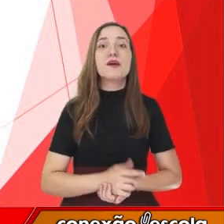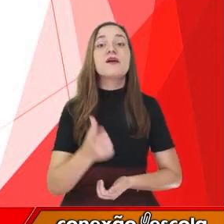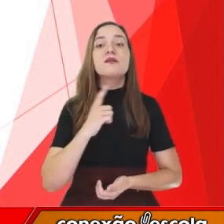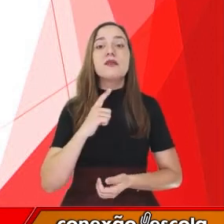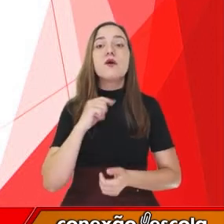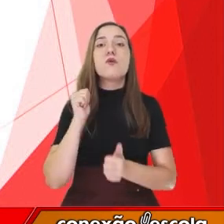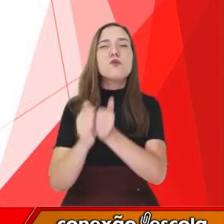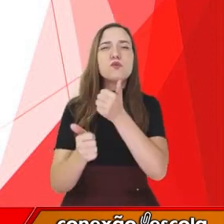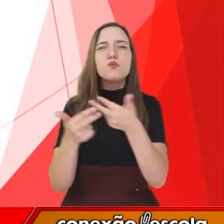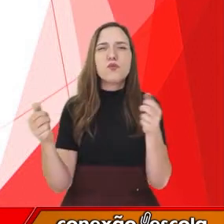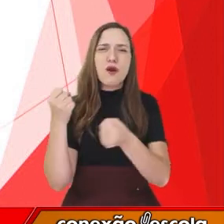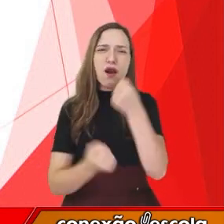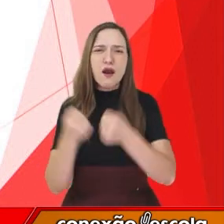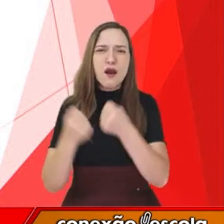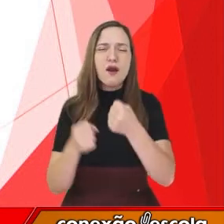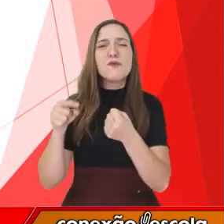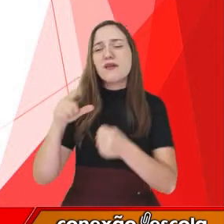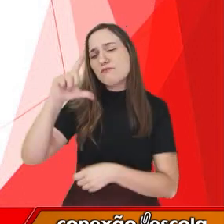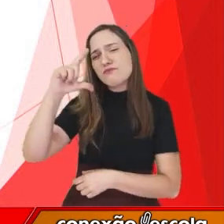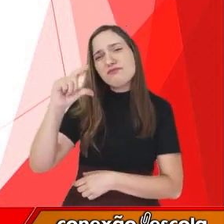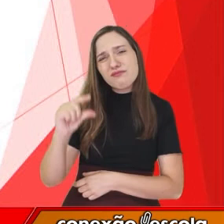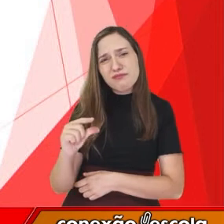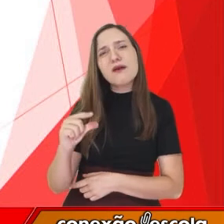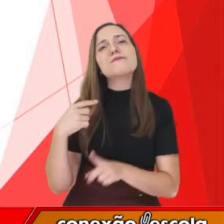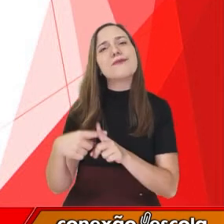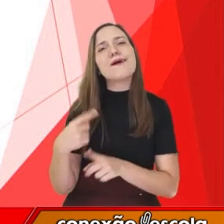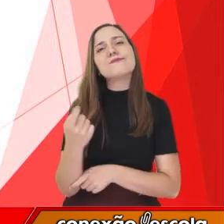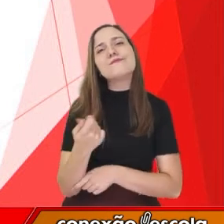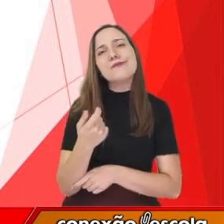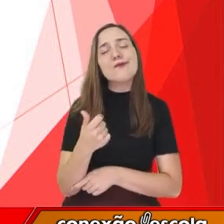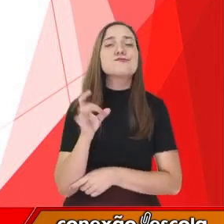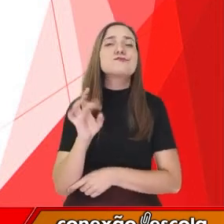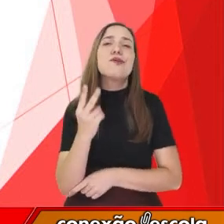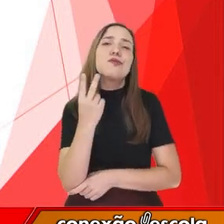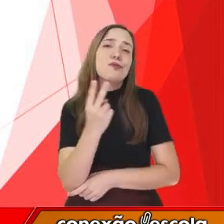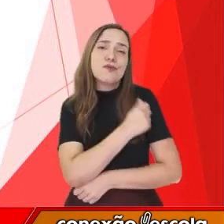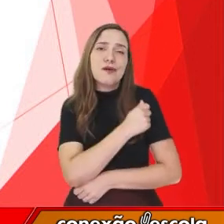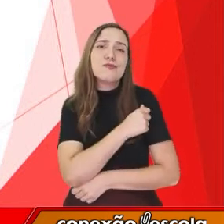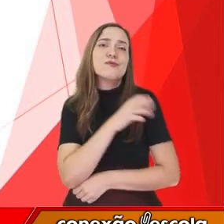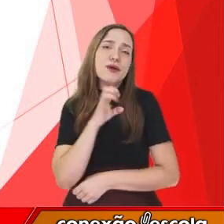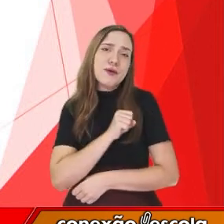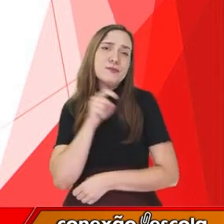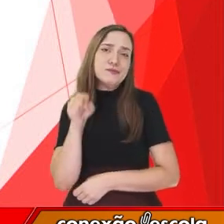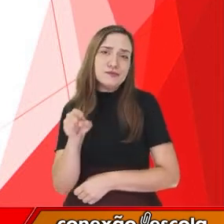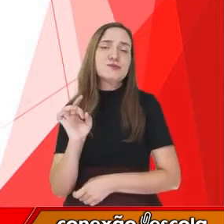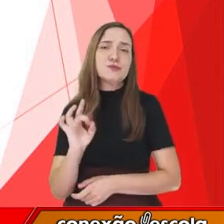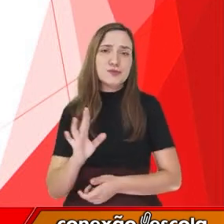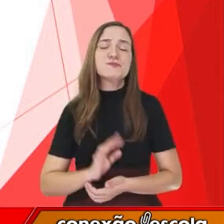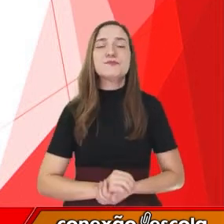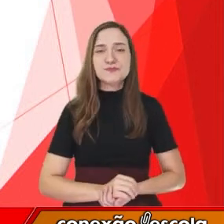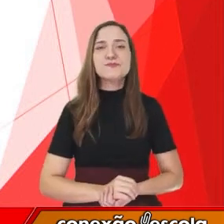representa o automobilismo está bem mais baixa, pois somente 2 estudantes têm a preferência por esse